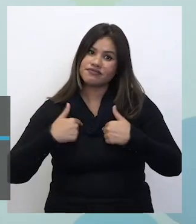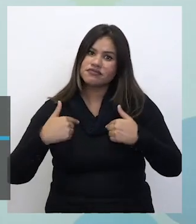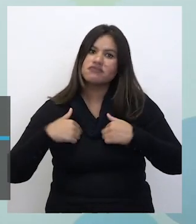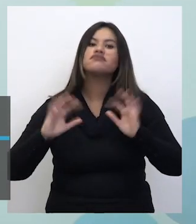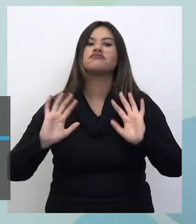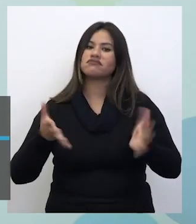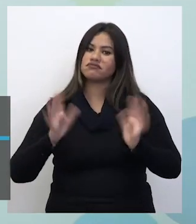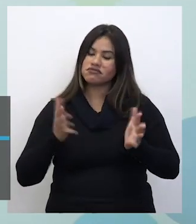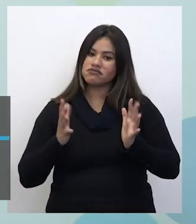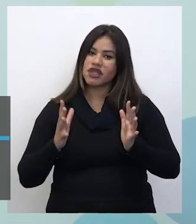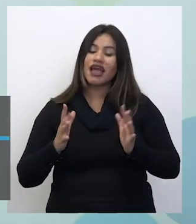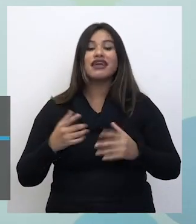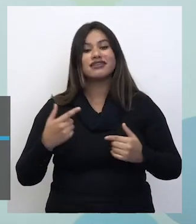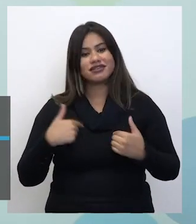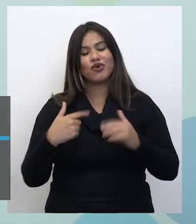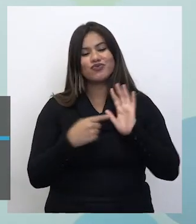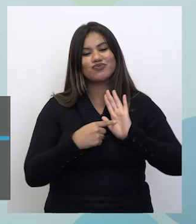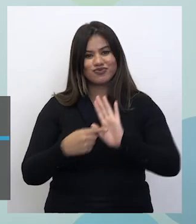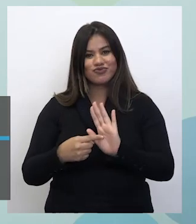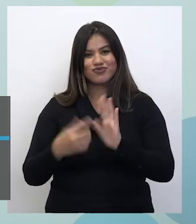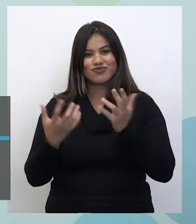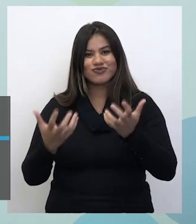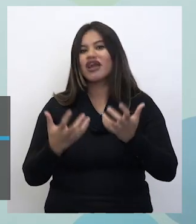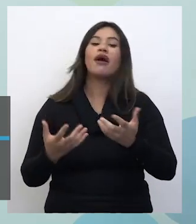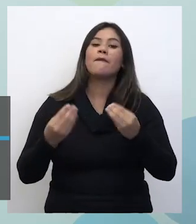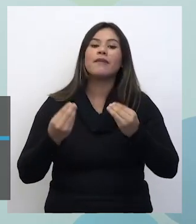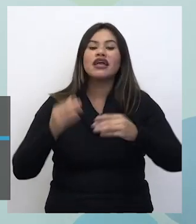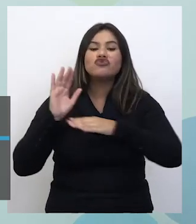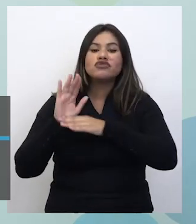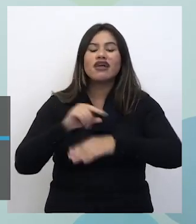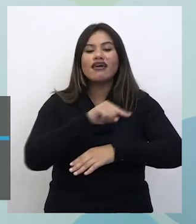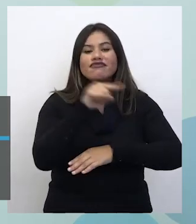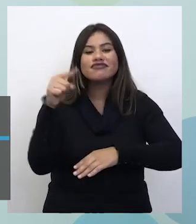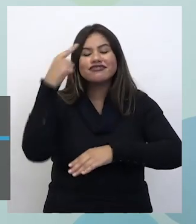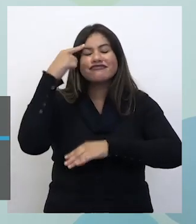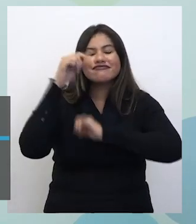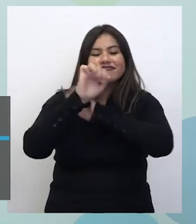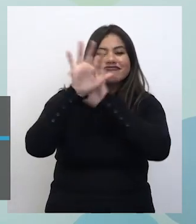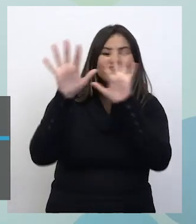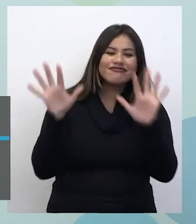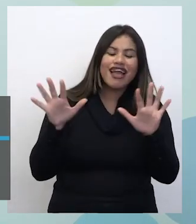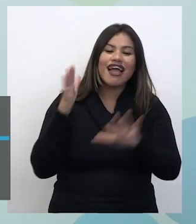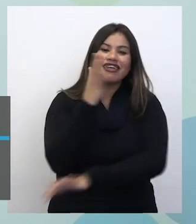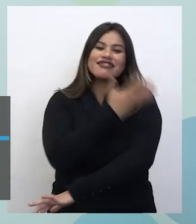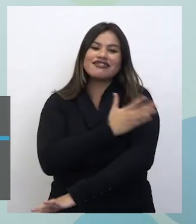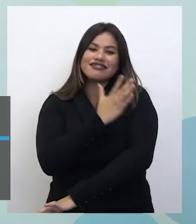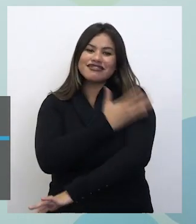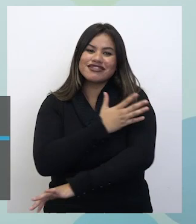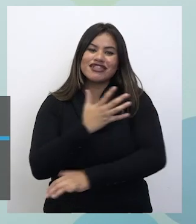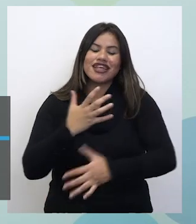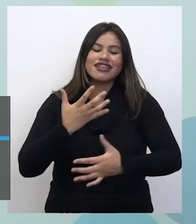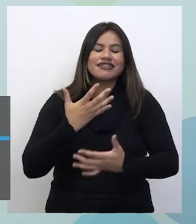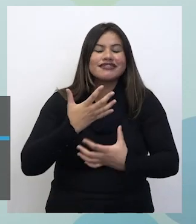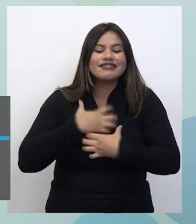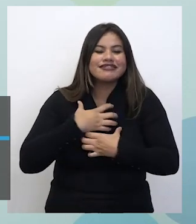atividade. E eu gostaria de compartilhar com vocês, para que dê uma ideia de como que tem sido essa prática da competência socioemocional que